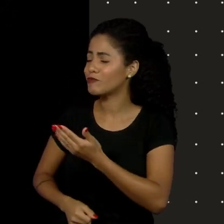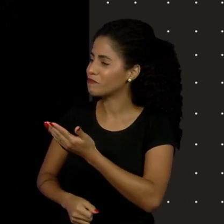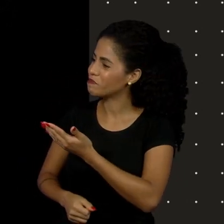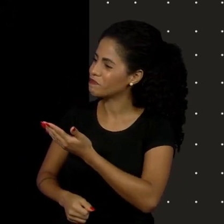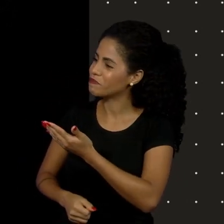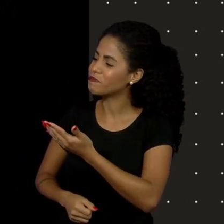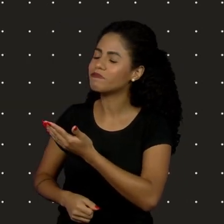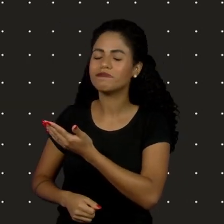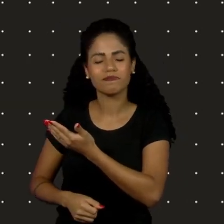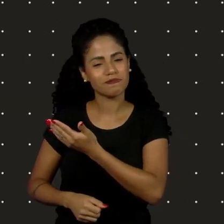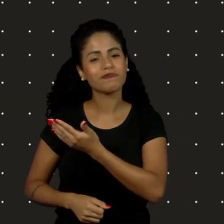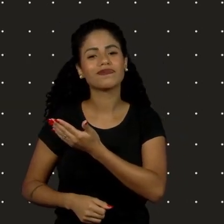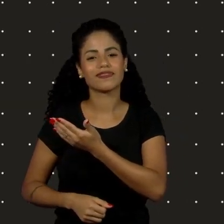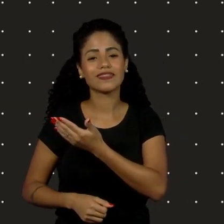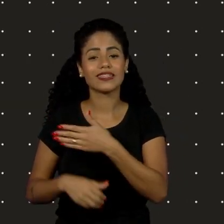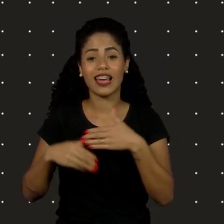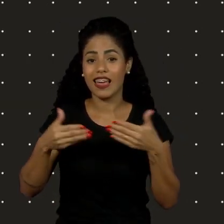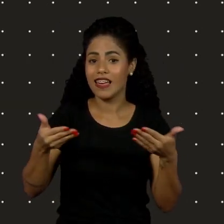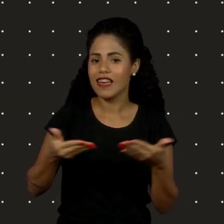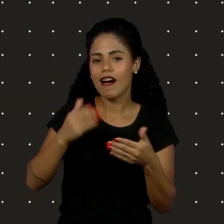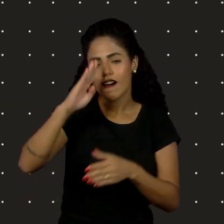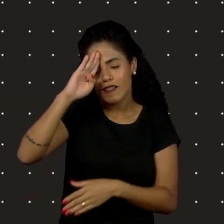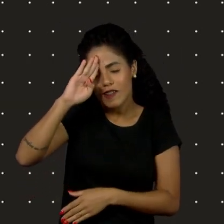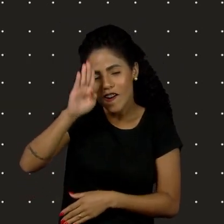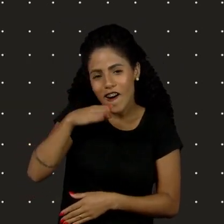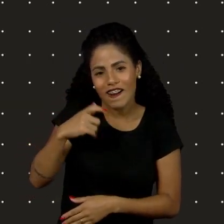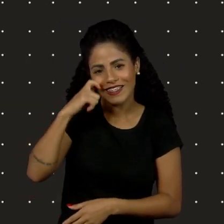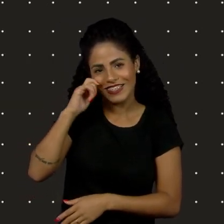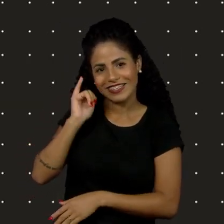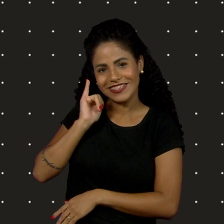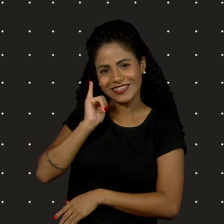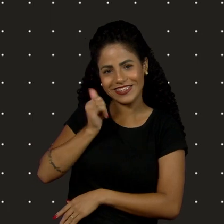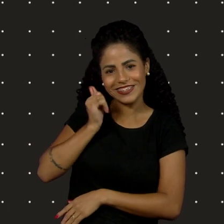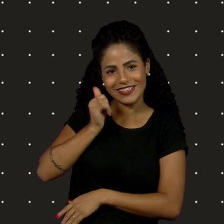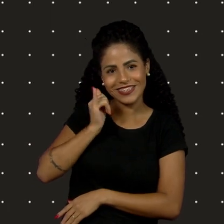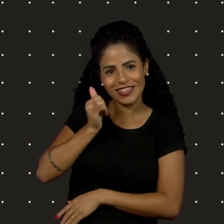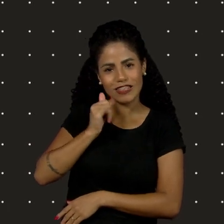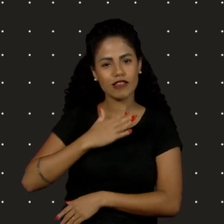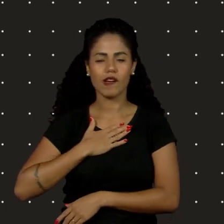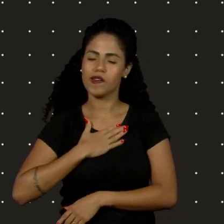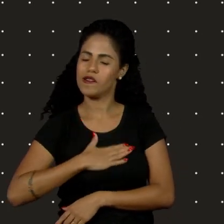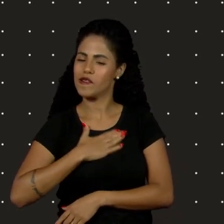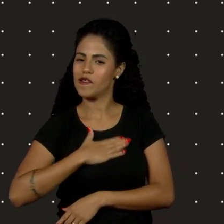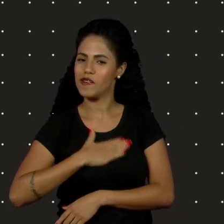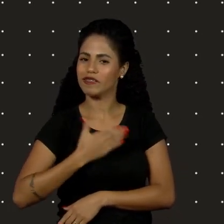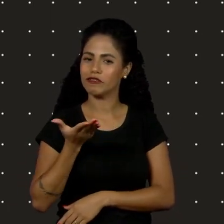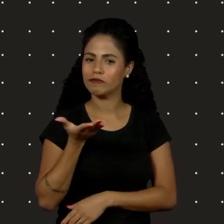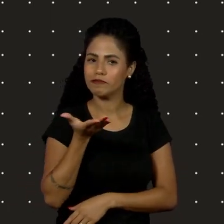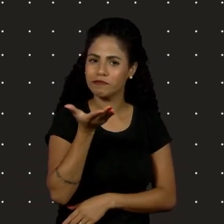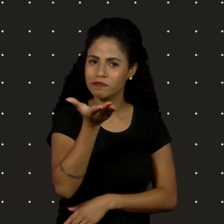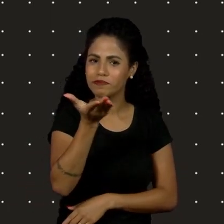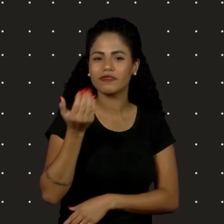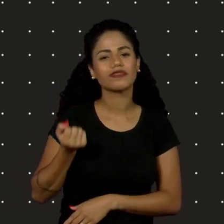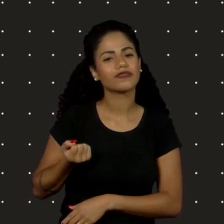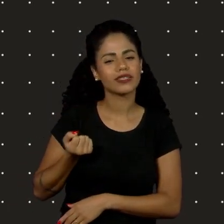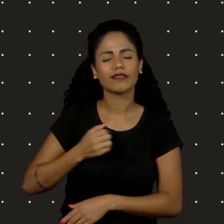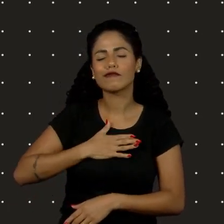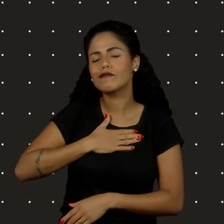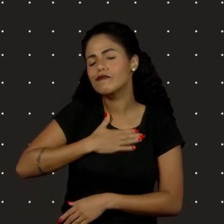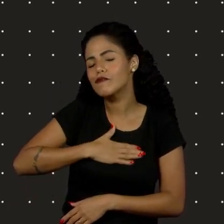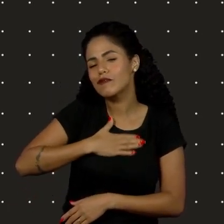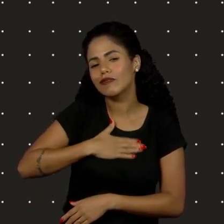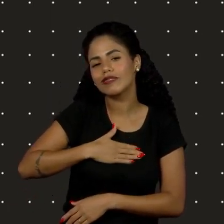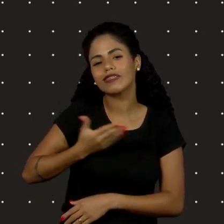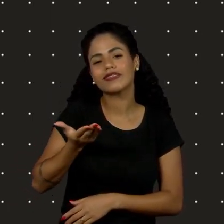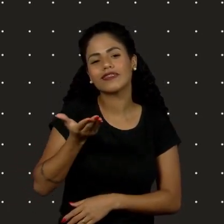eu tenho 100 anos, tá bom? E eu não tenho uma gota de maquiagem no rosto. E eu